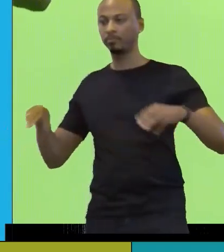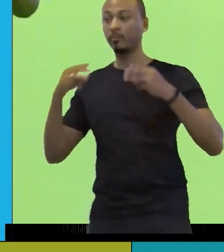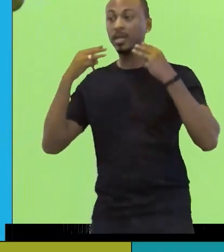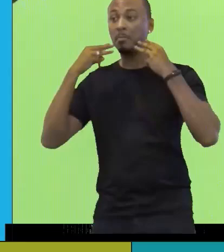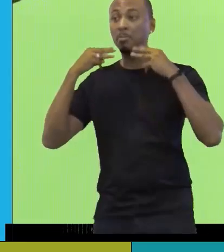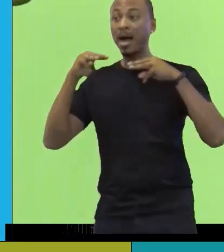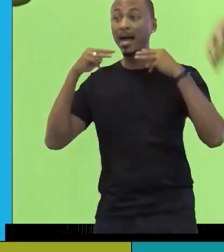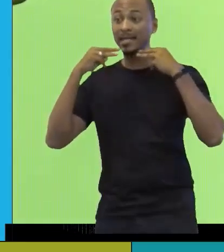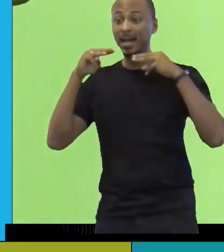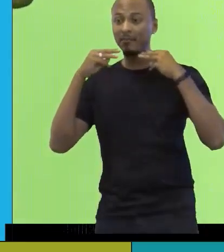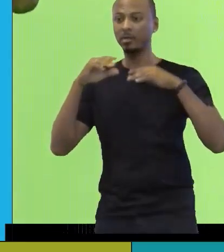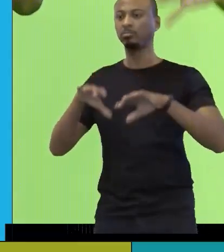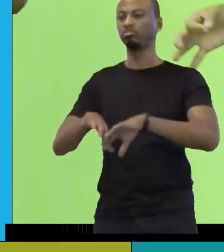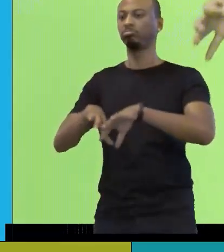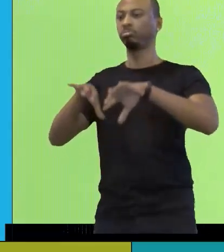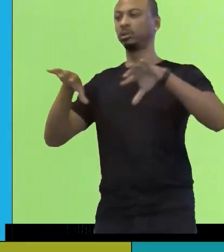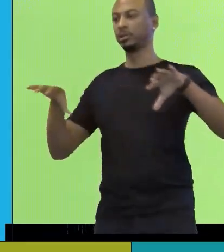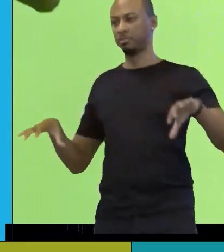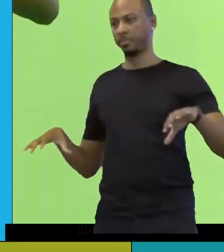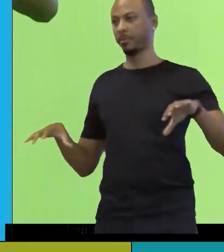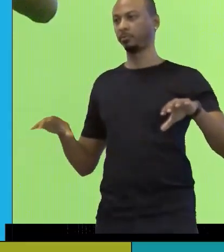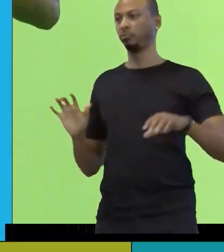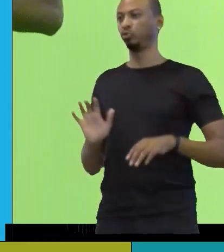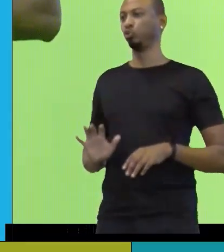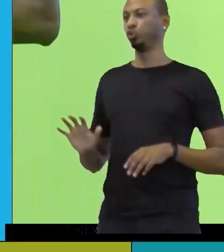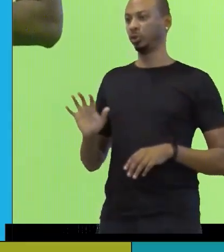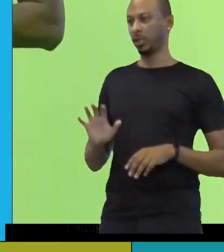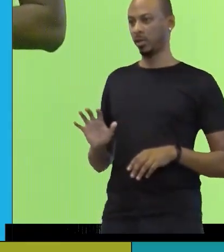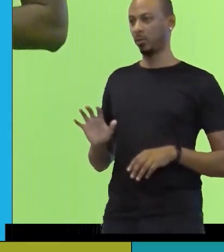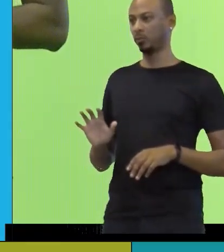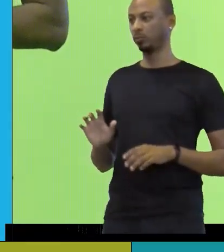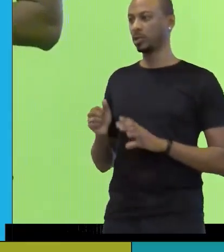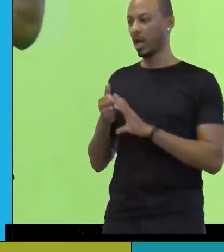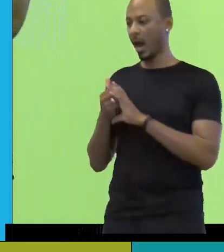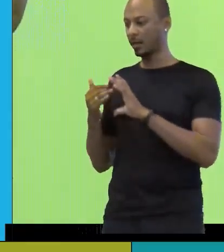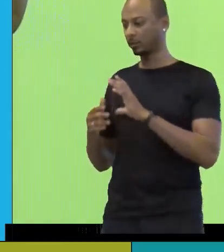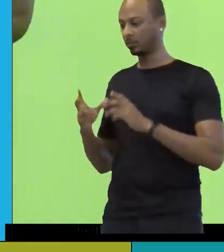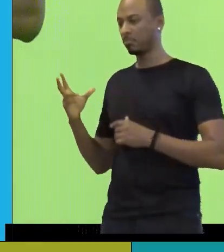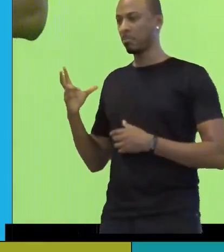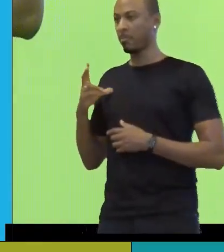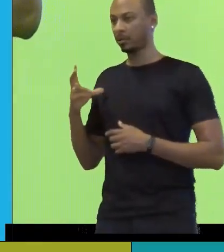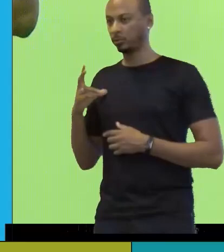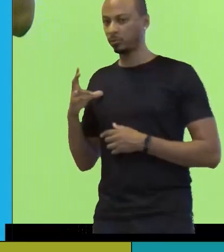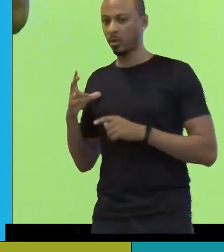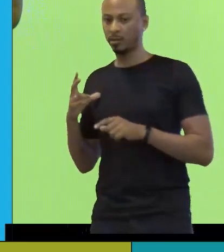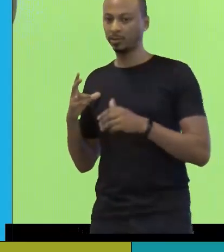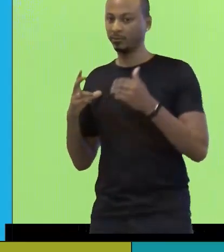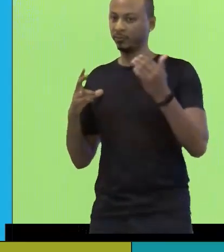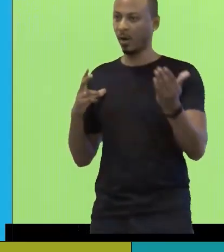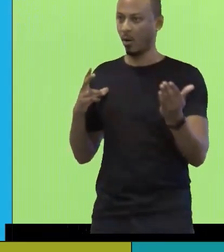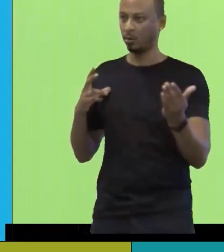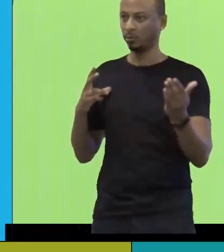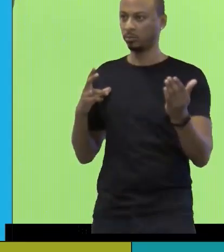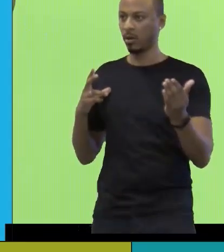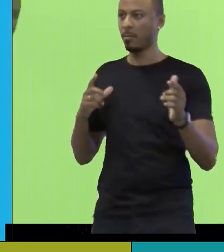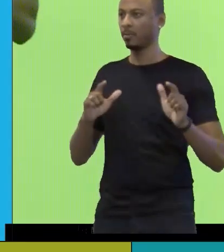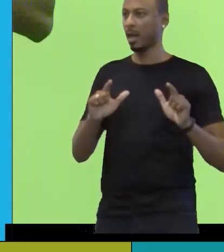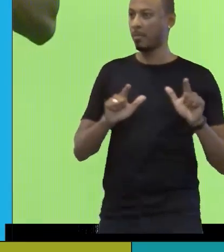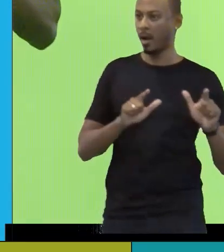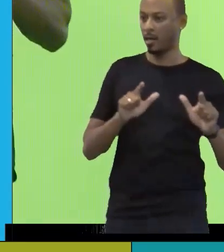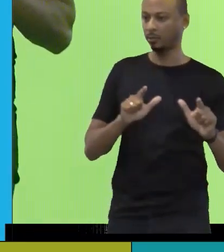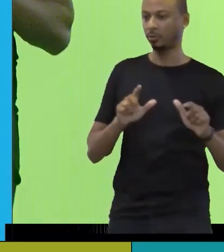para dizer que a tradição filosófica que foi inaugurada pelos gregos era uma tradição que